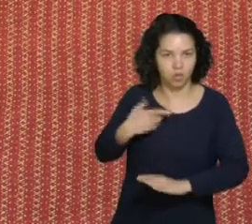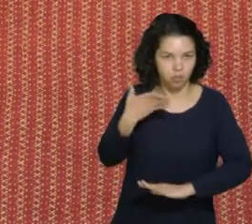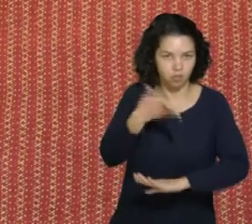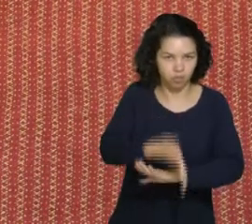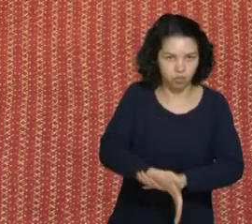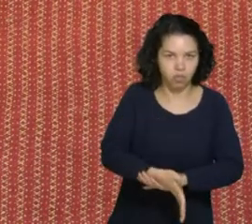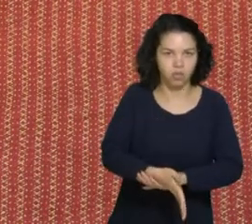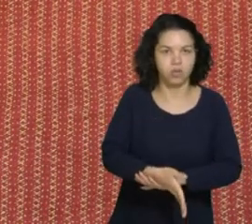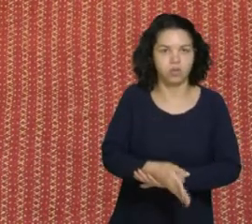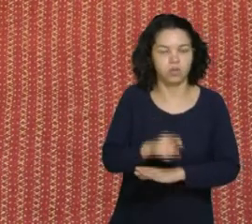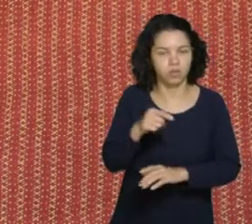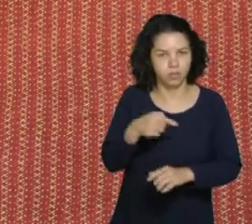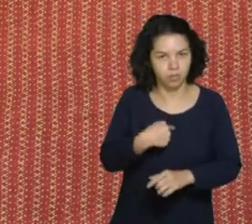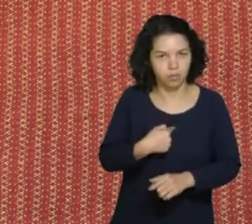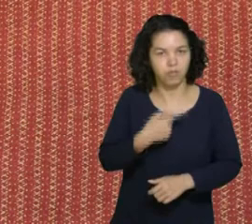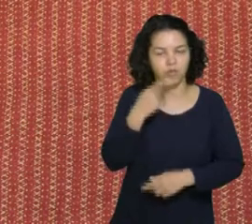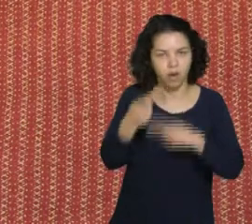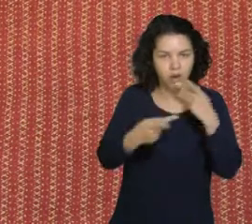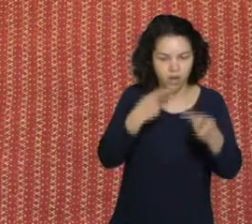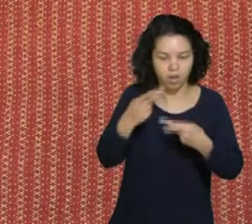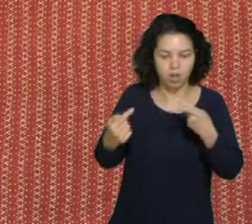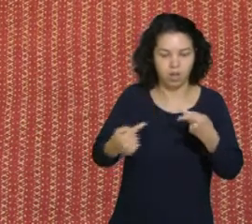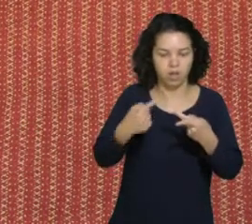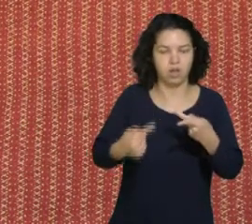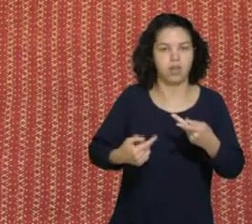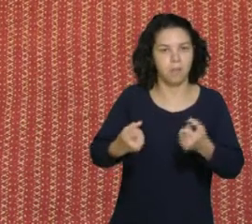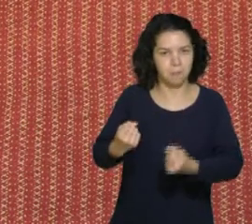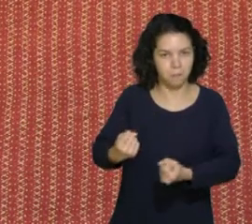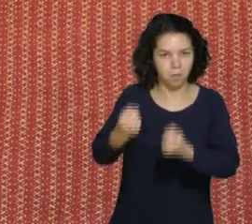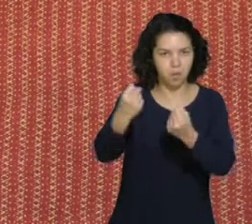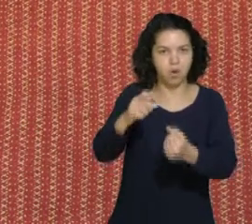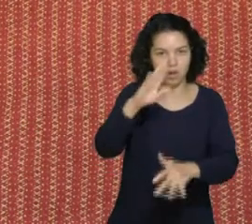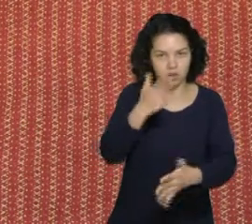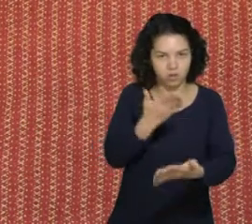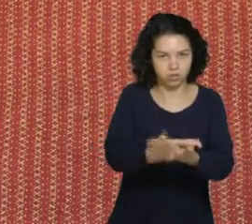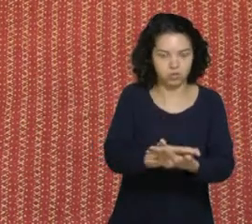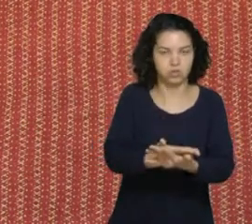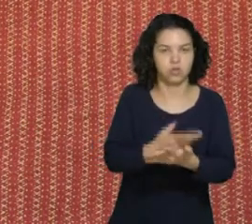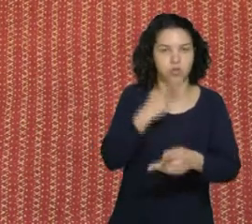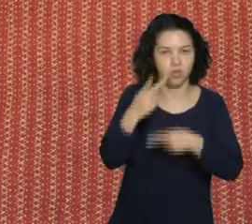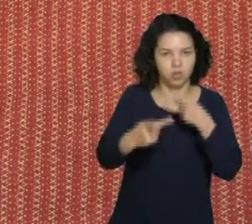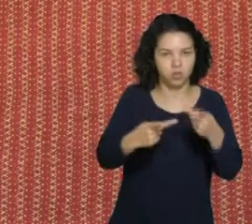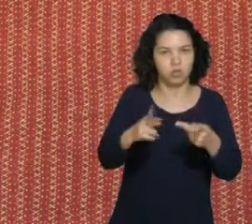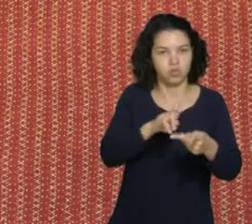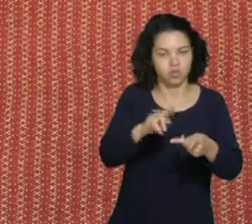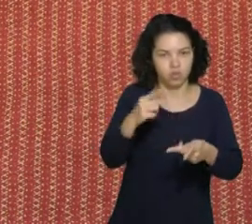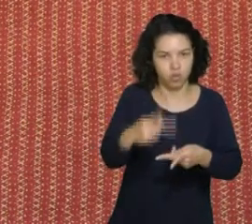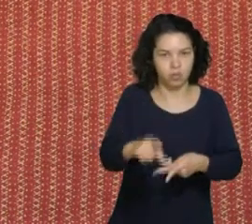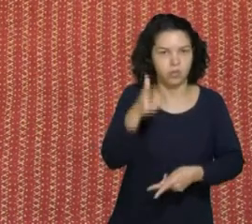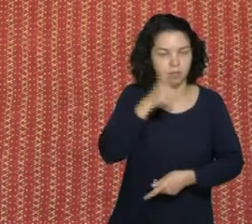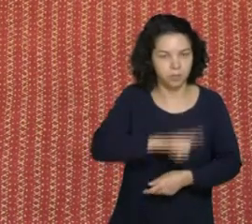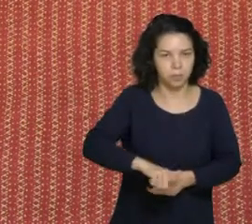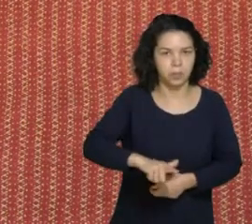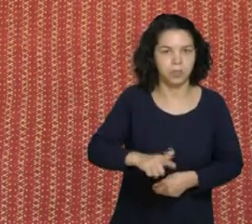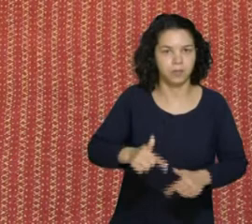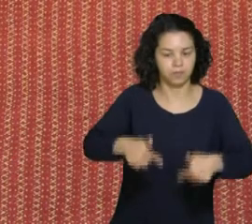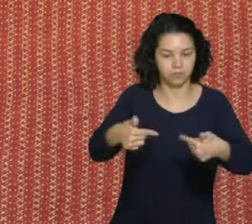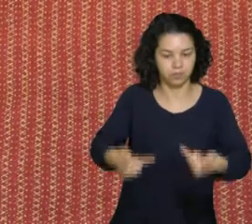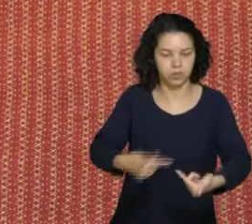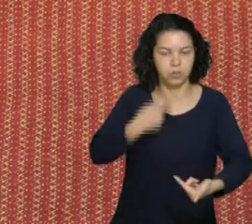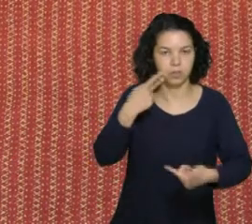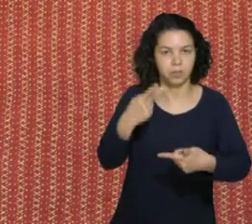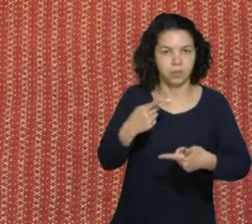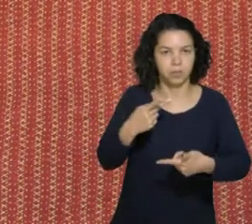dentro aqui e a palavra tem poder então acredite mais ainda no poder da palavra coloca o seu nome à disposição nós estamos aí frente a um pleito eleitoral